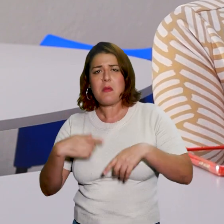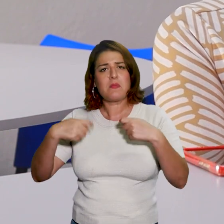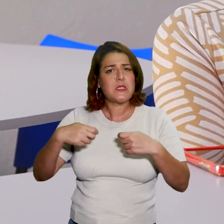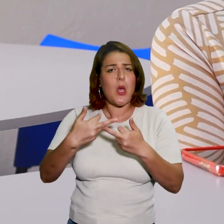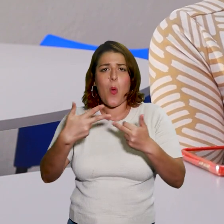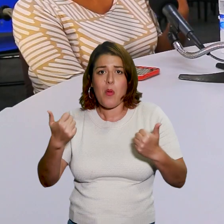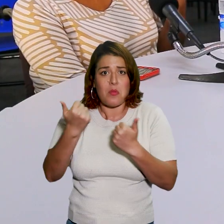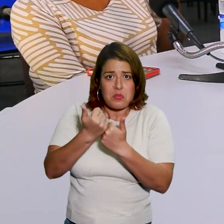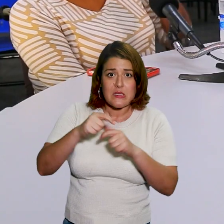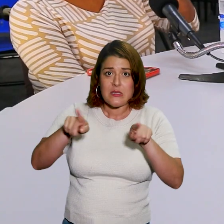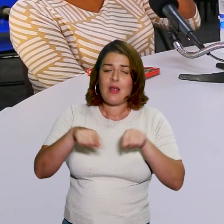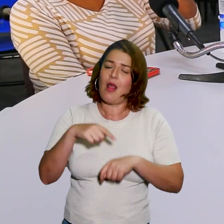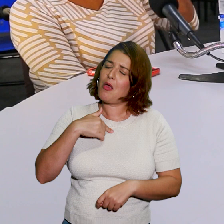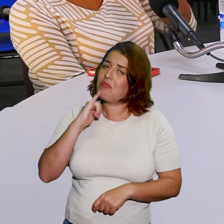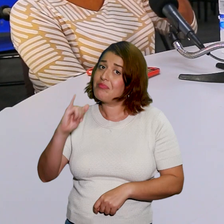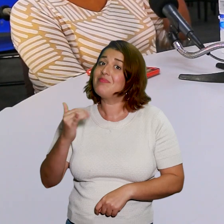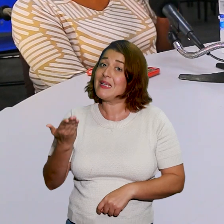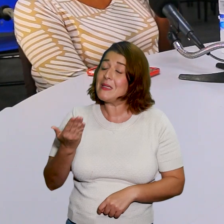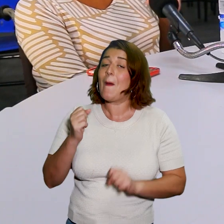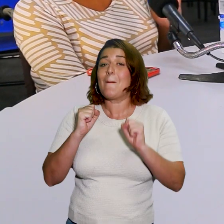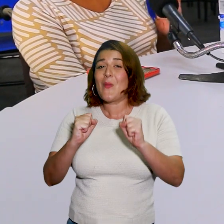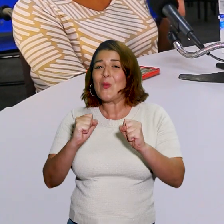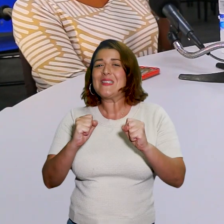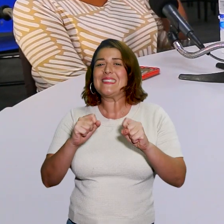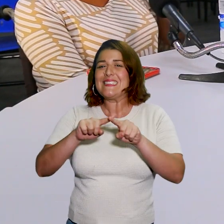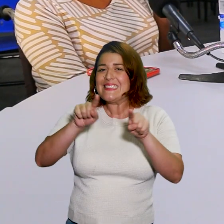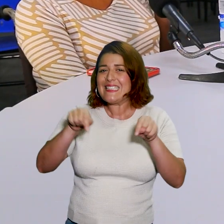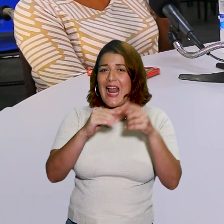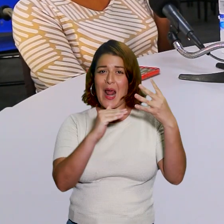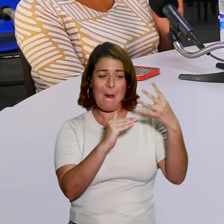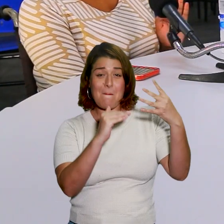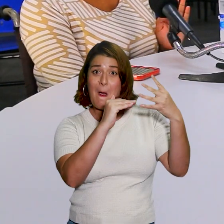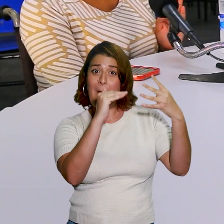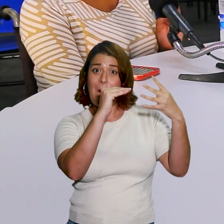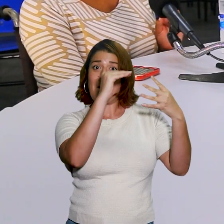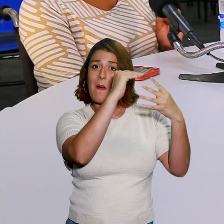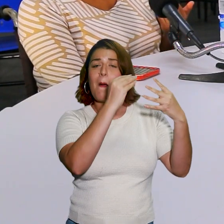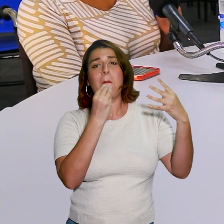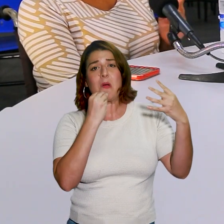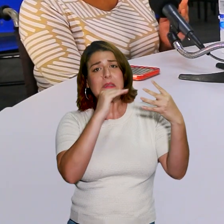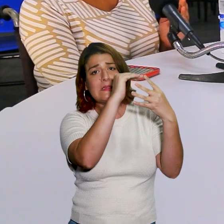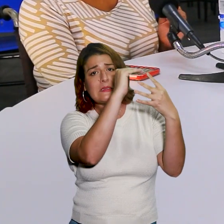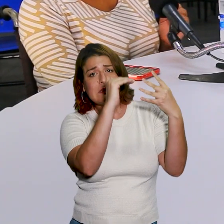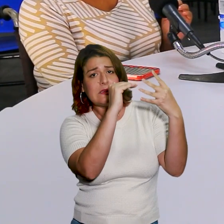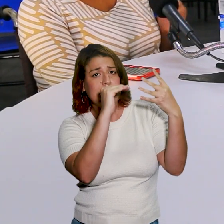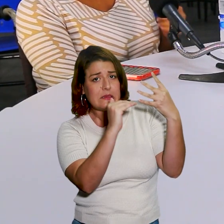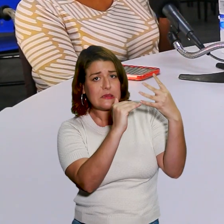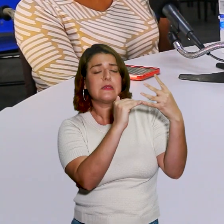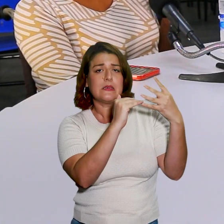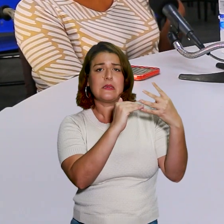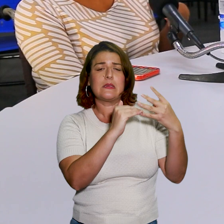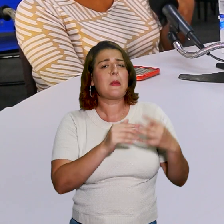questão da sala de aula e tal? Aí eu fui e comentei, eu acho que tá um pouquinho longe, distante. Assim, um pouquinho distante, já que tá muito lá em cima.